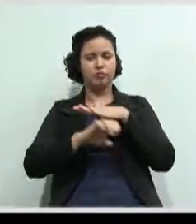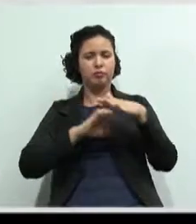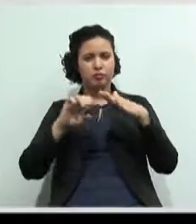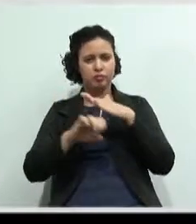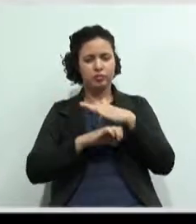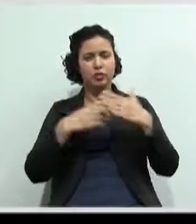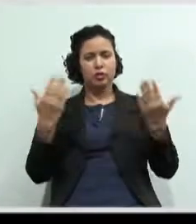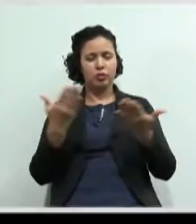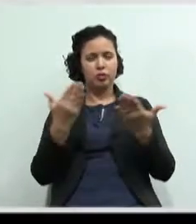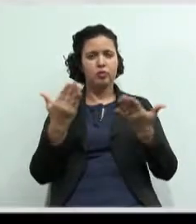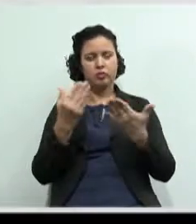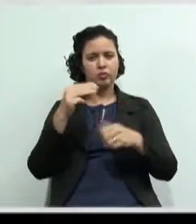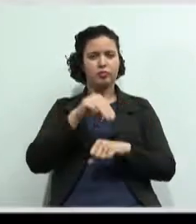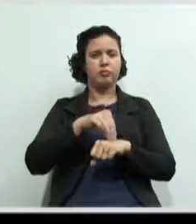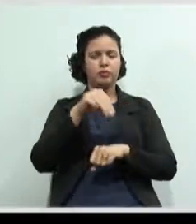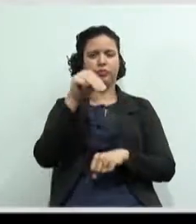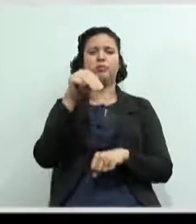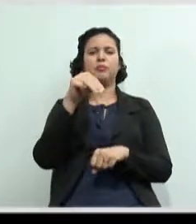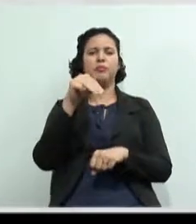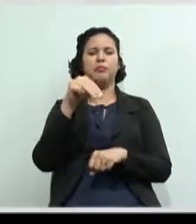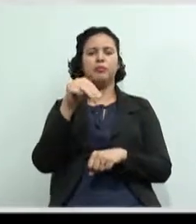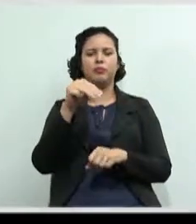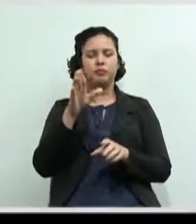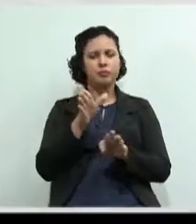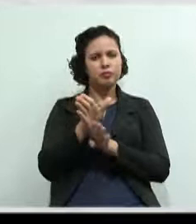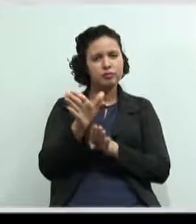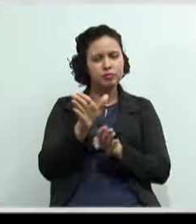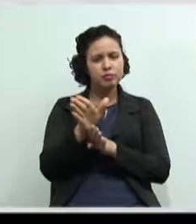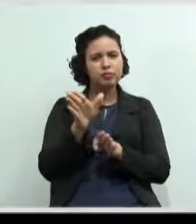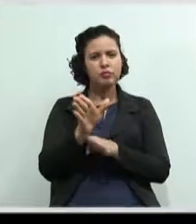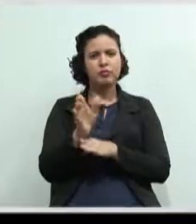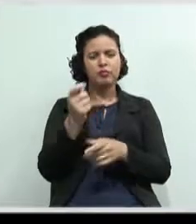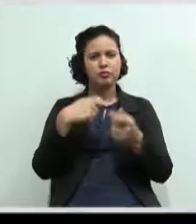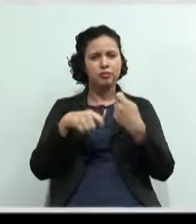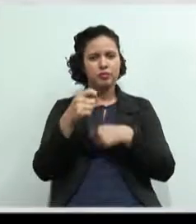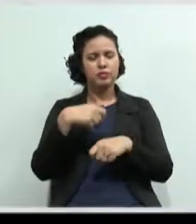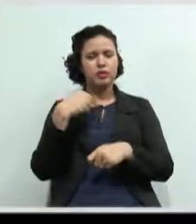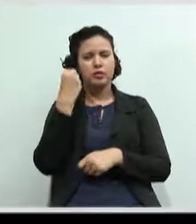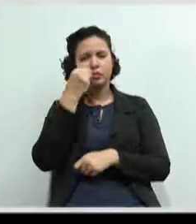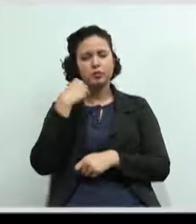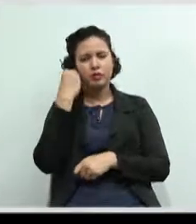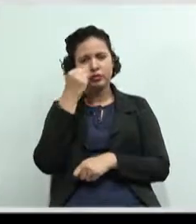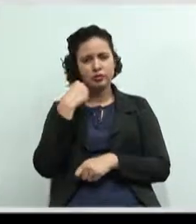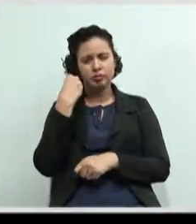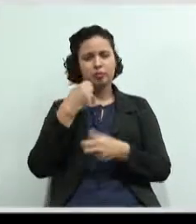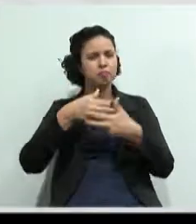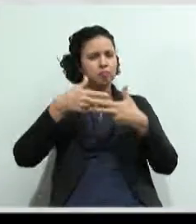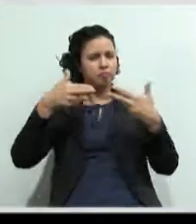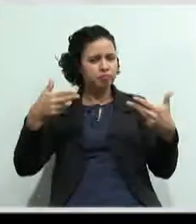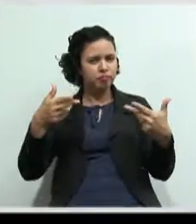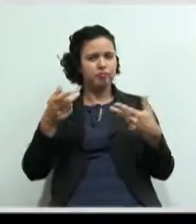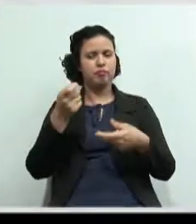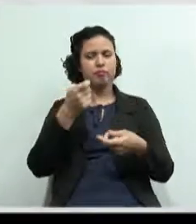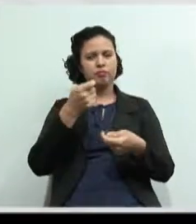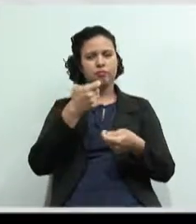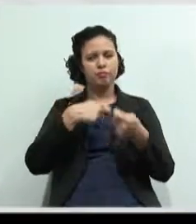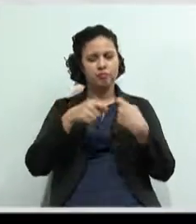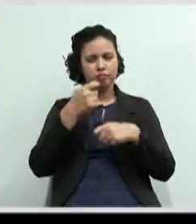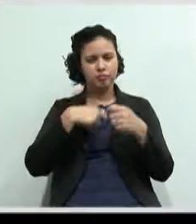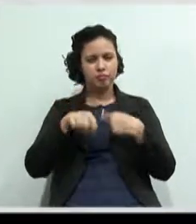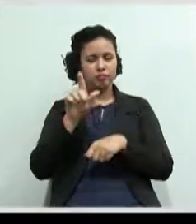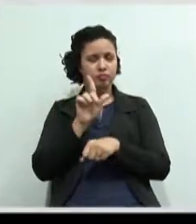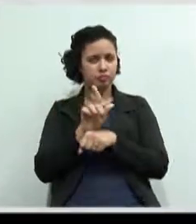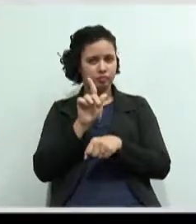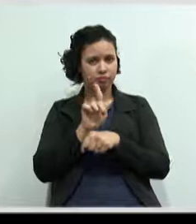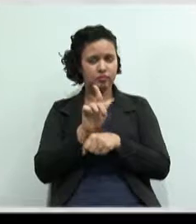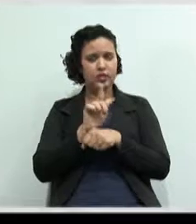Hoje eu curso um mestrado em assessoria de administração e também tenho experiência aí em diversas áreas de gestão. Eu